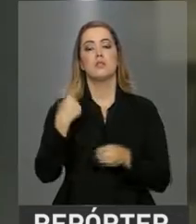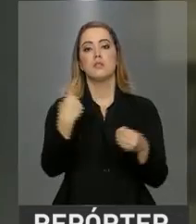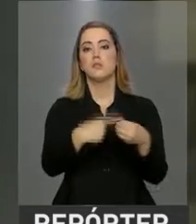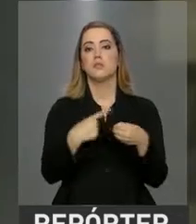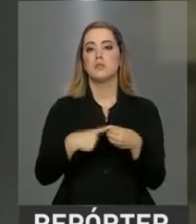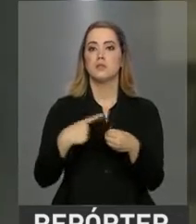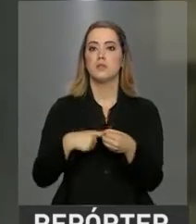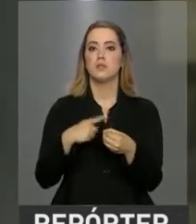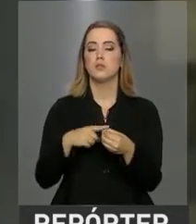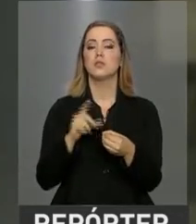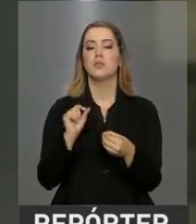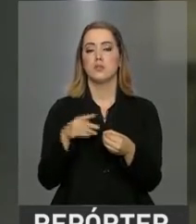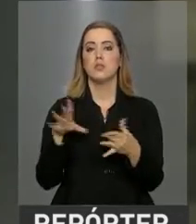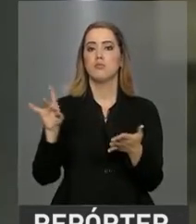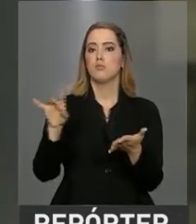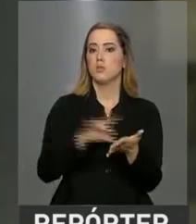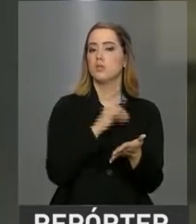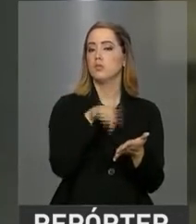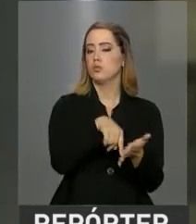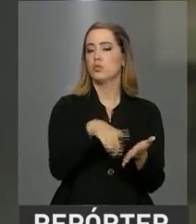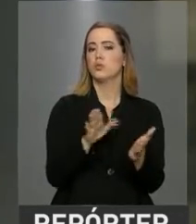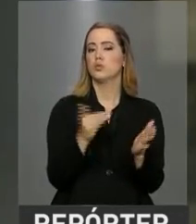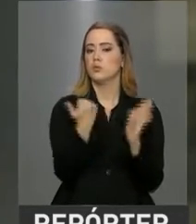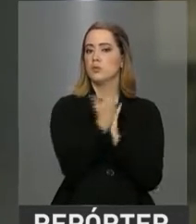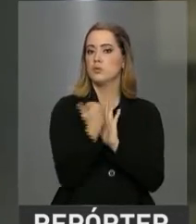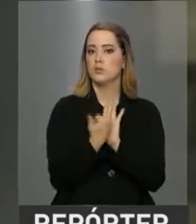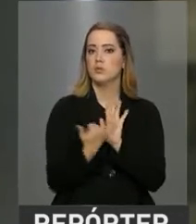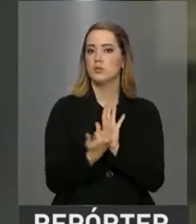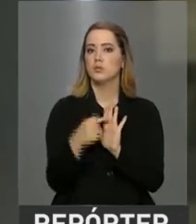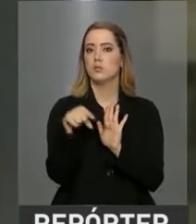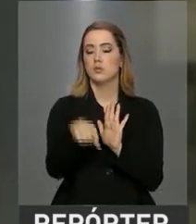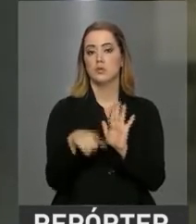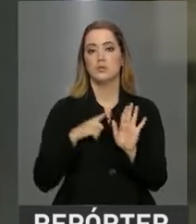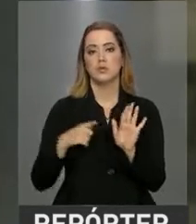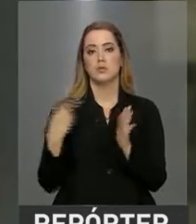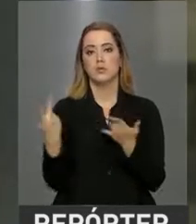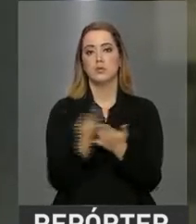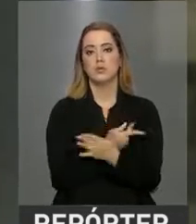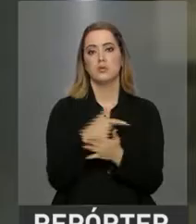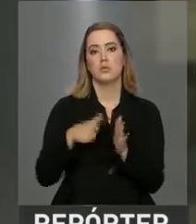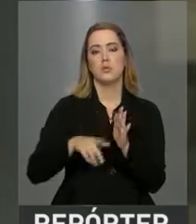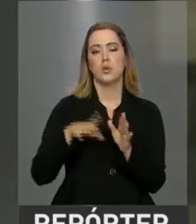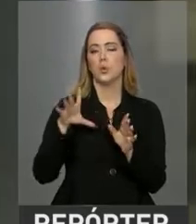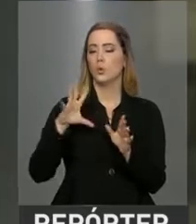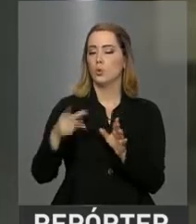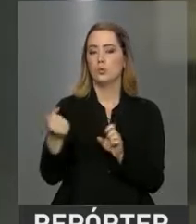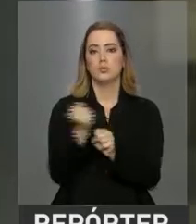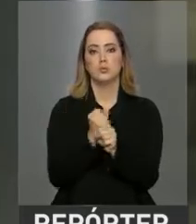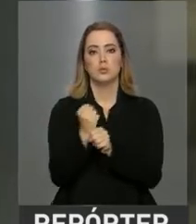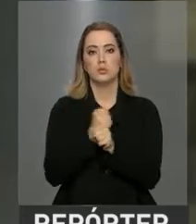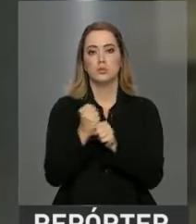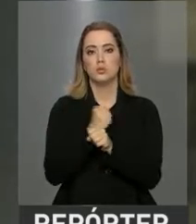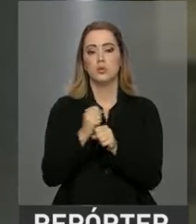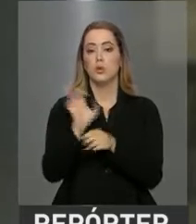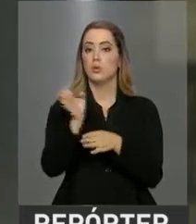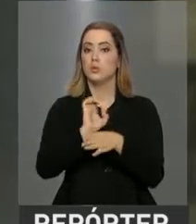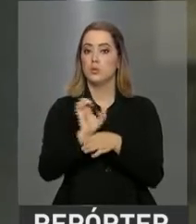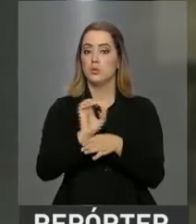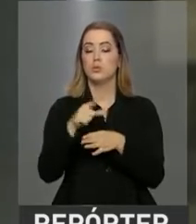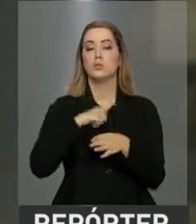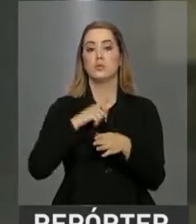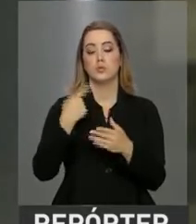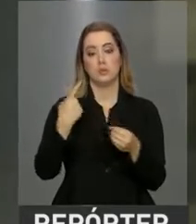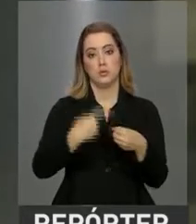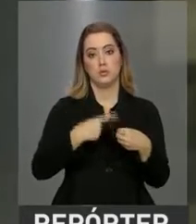aderiu ao programa a inscrição adesão ao programa deve ser feita anualmente pelos estados pelos